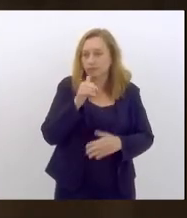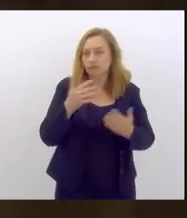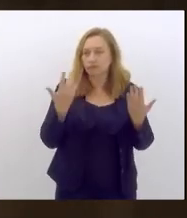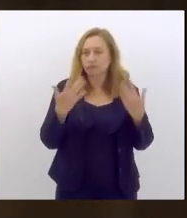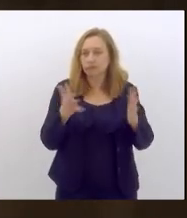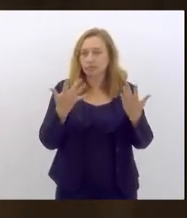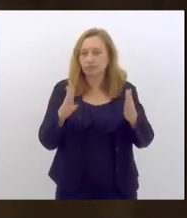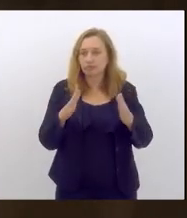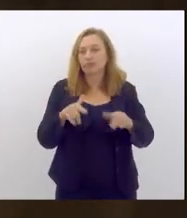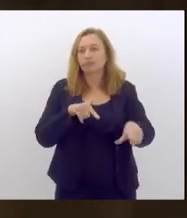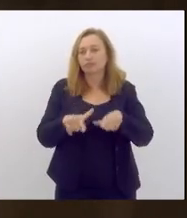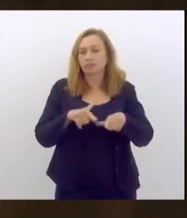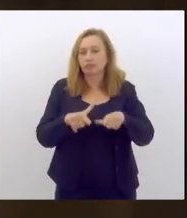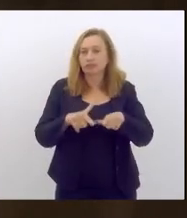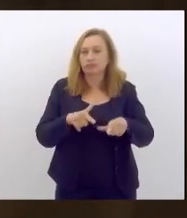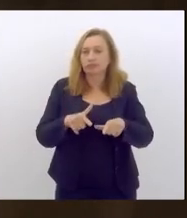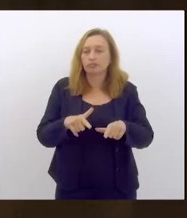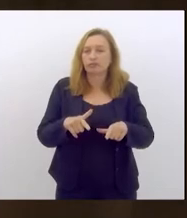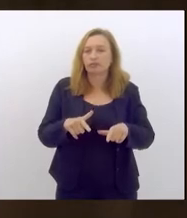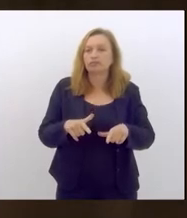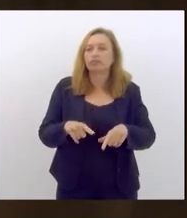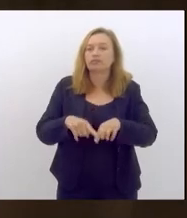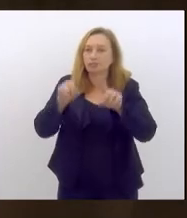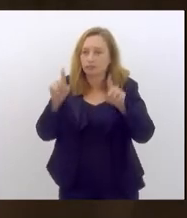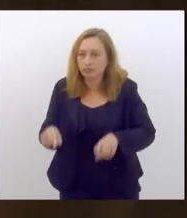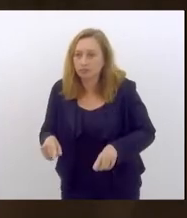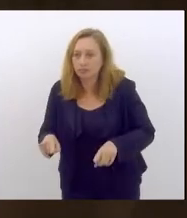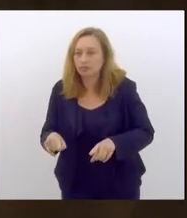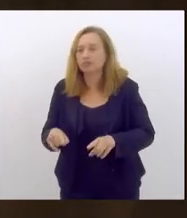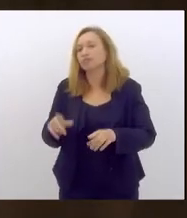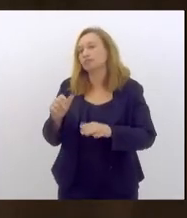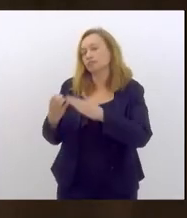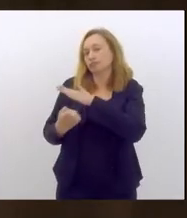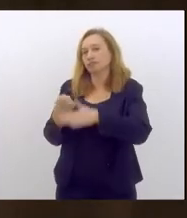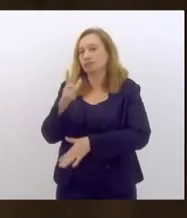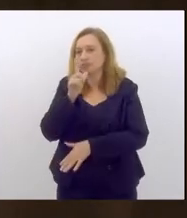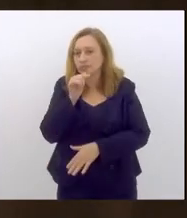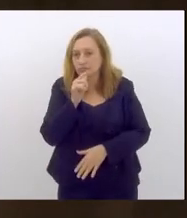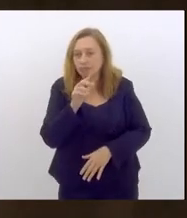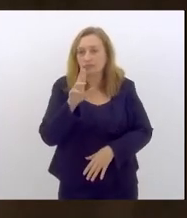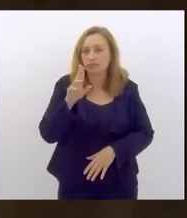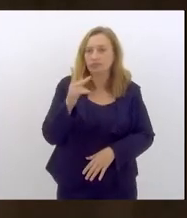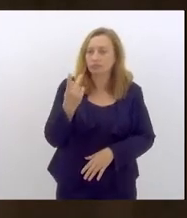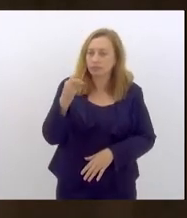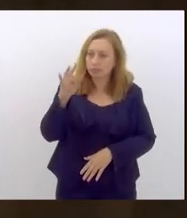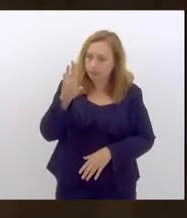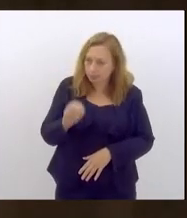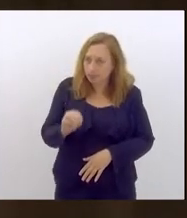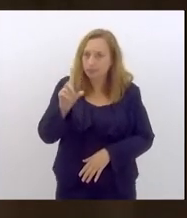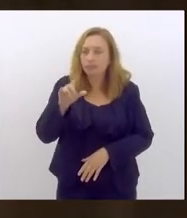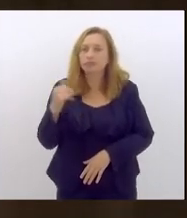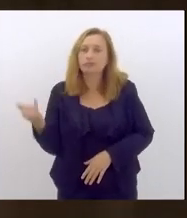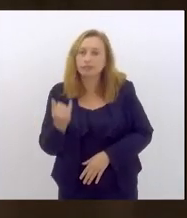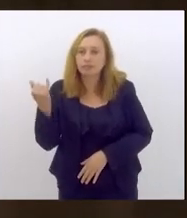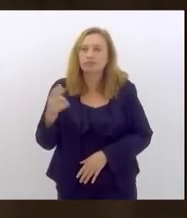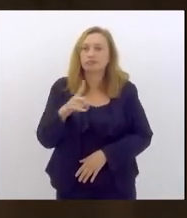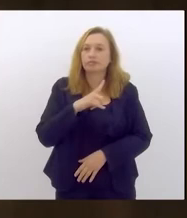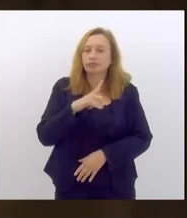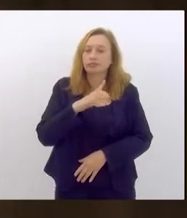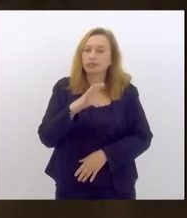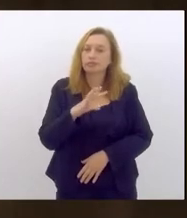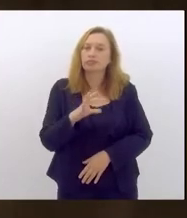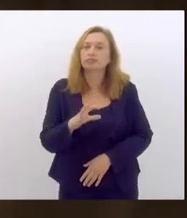da CEDAE, à sua representação sindical, que eu saúdo aqui na figura do Humberto. Muito importante termos